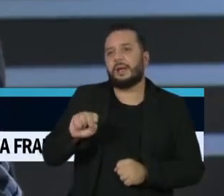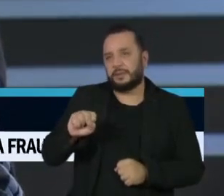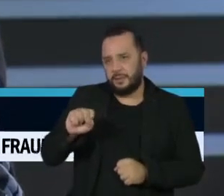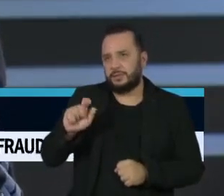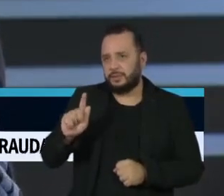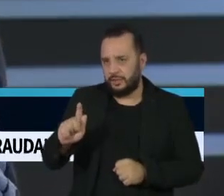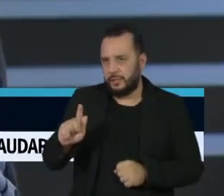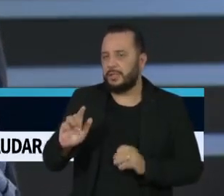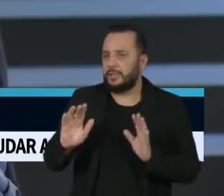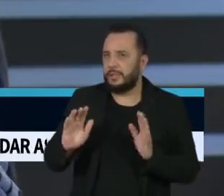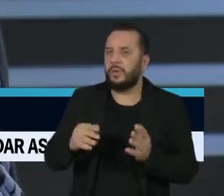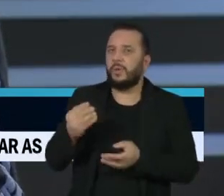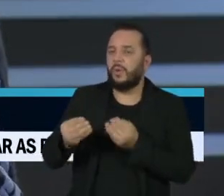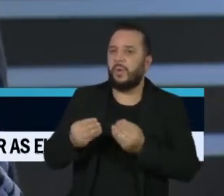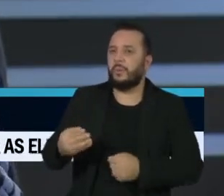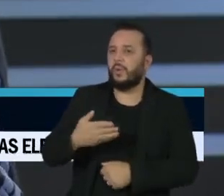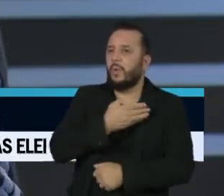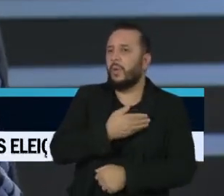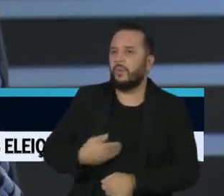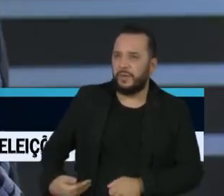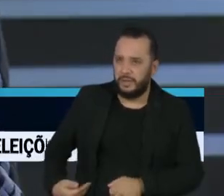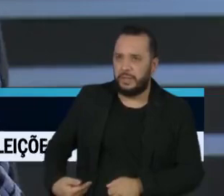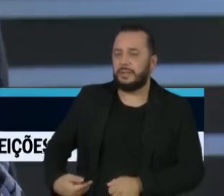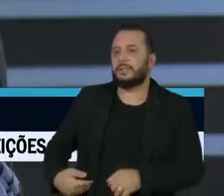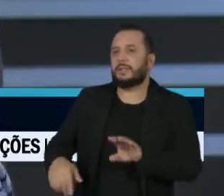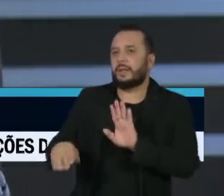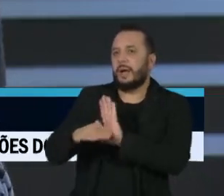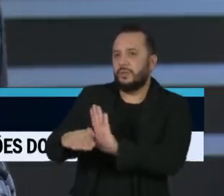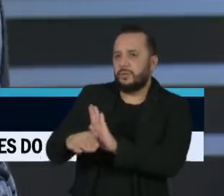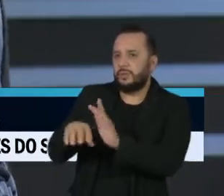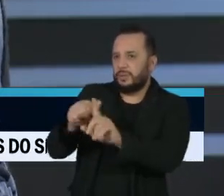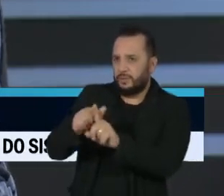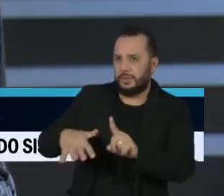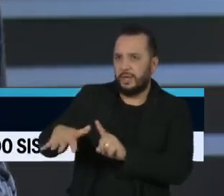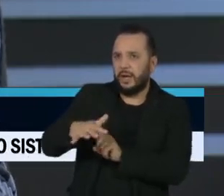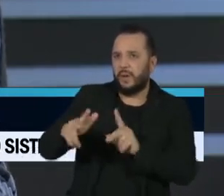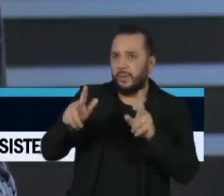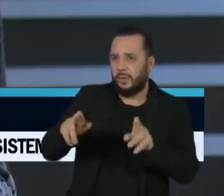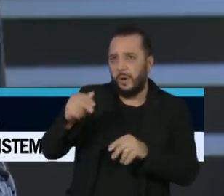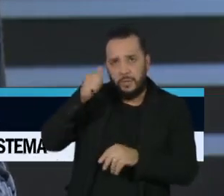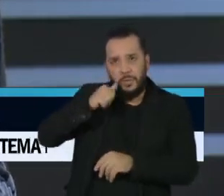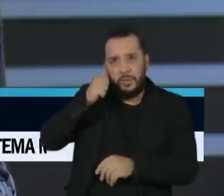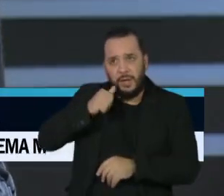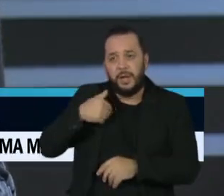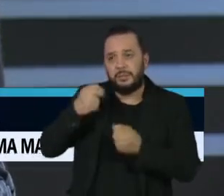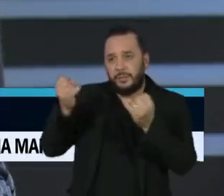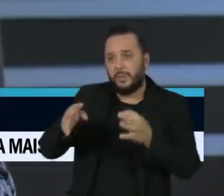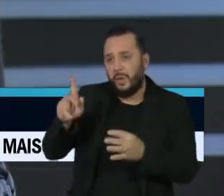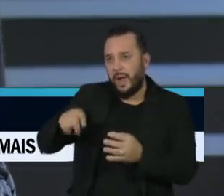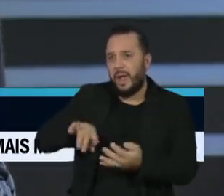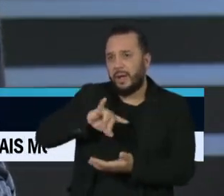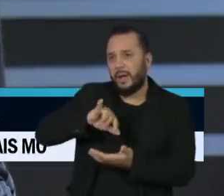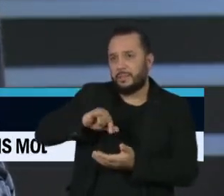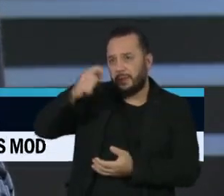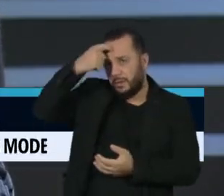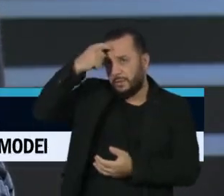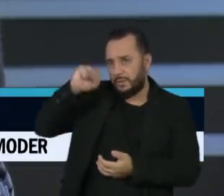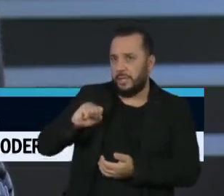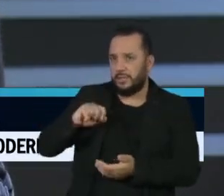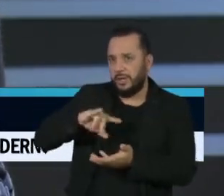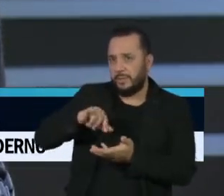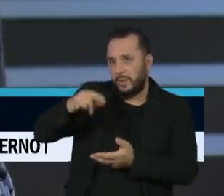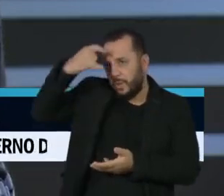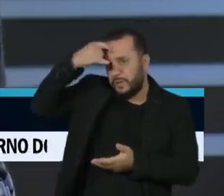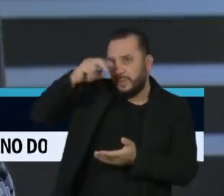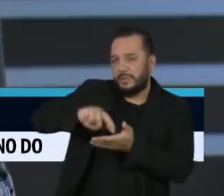ambiental, questão de governança e social, falou muito bem a entrevistada sobre capitalismo consciente. Capitalismo consciente é isso, é você